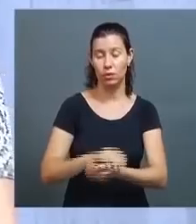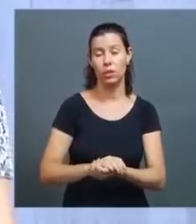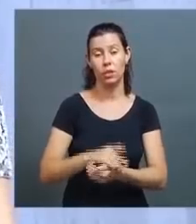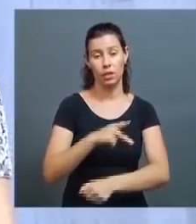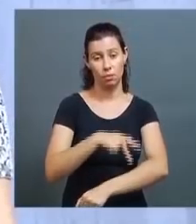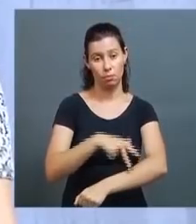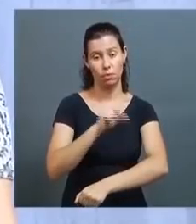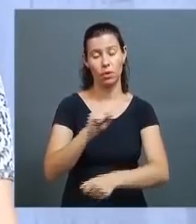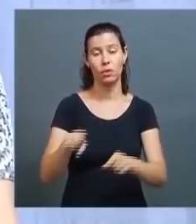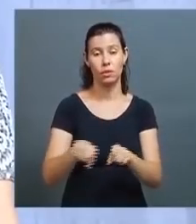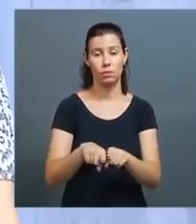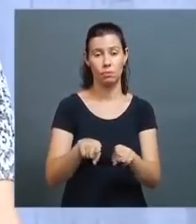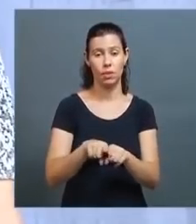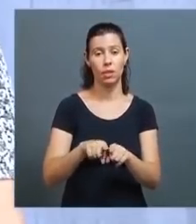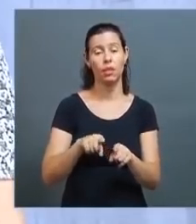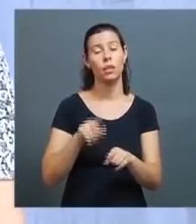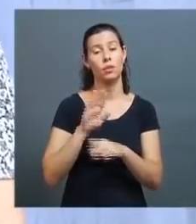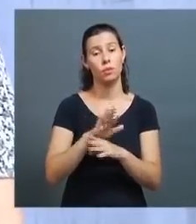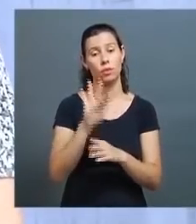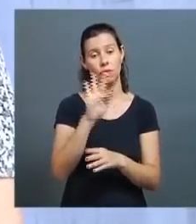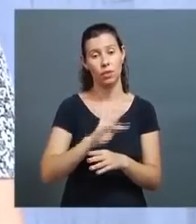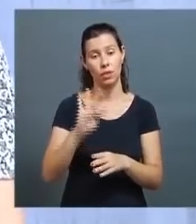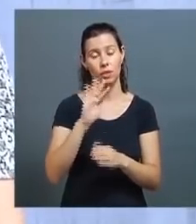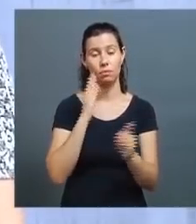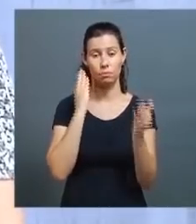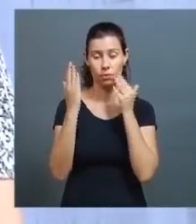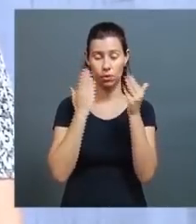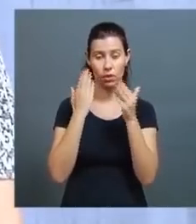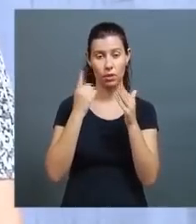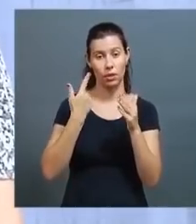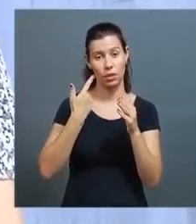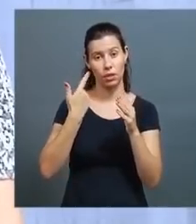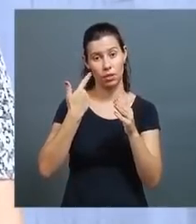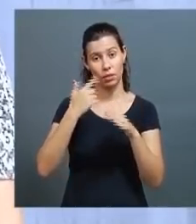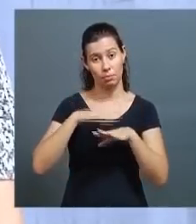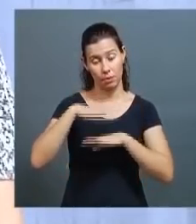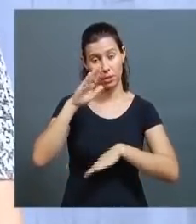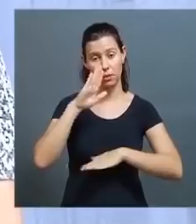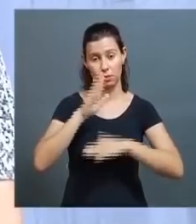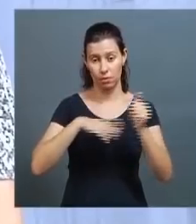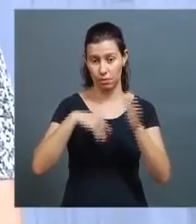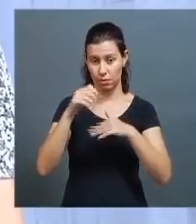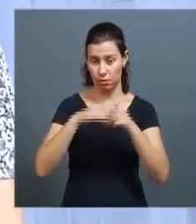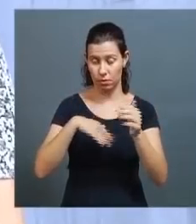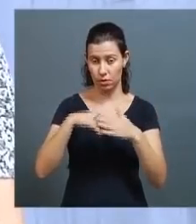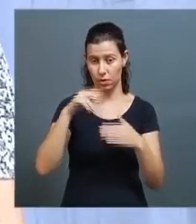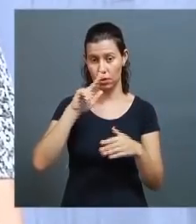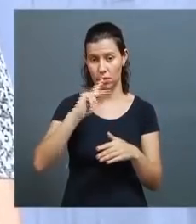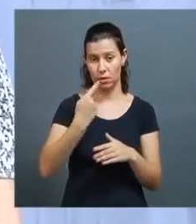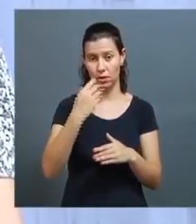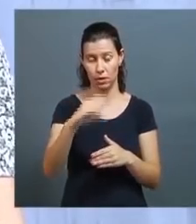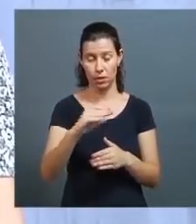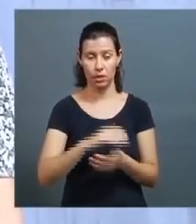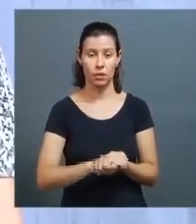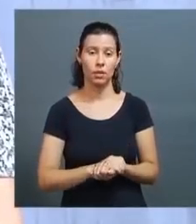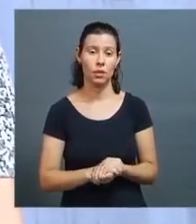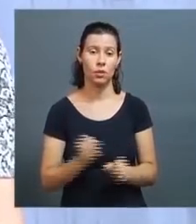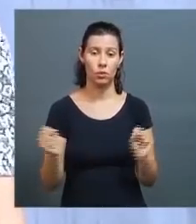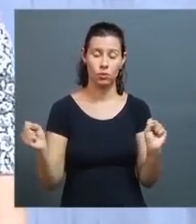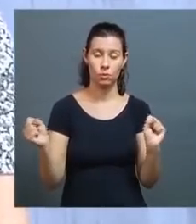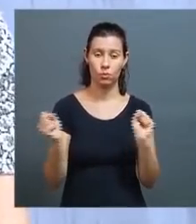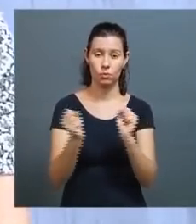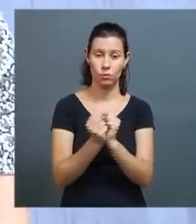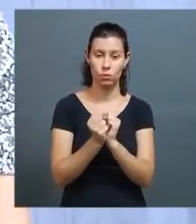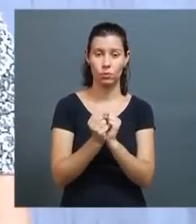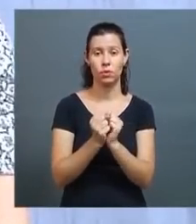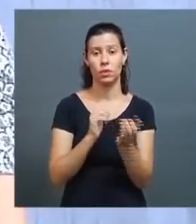da Faculdade de Psicologia, mas nós precisaríamos de profissionais ali no Hospital de Clínicas, né? E eu acho que a parceria tanto